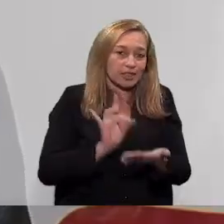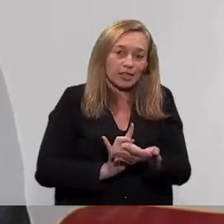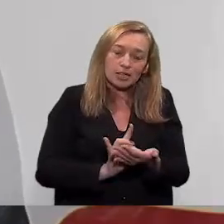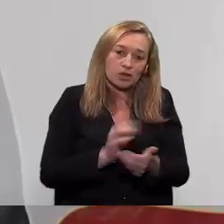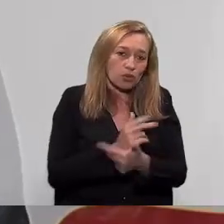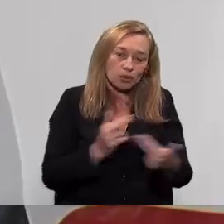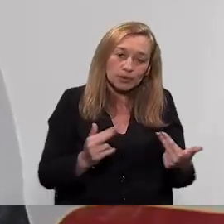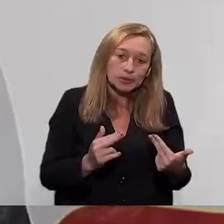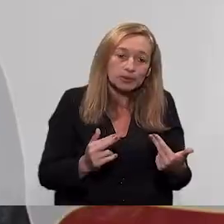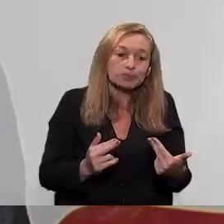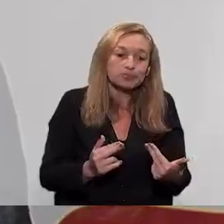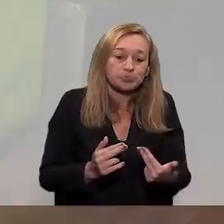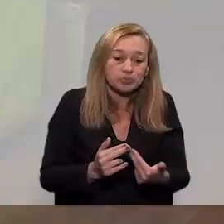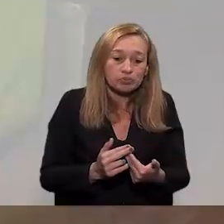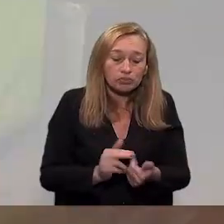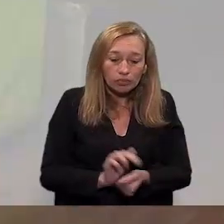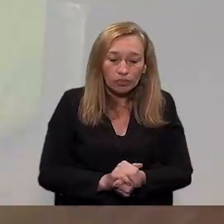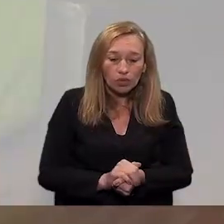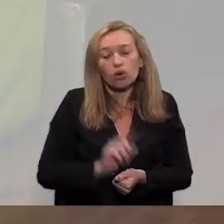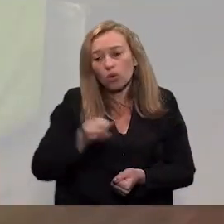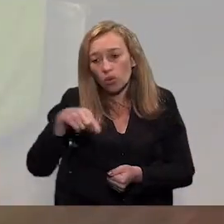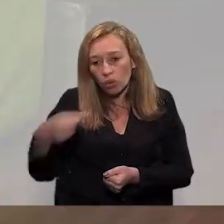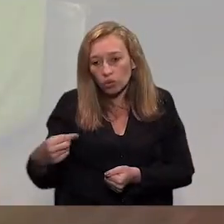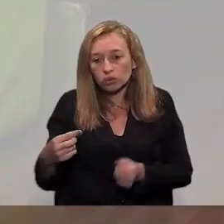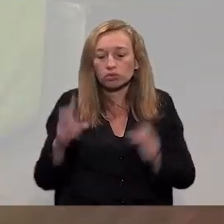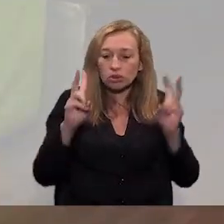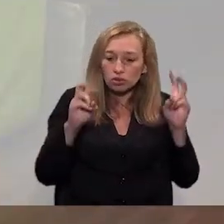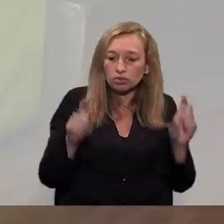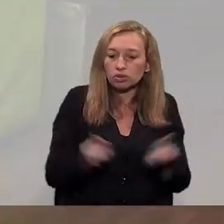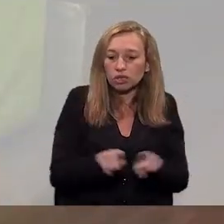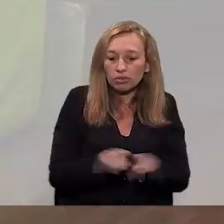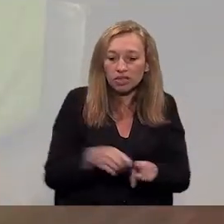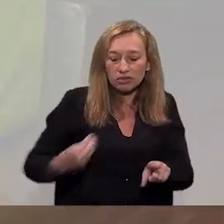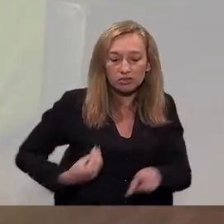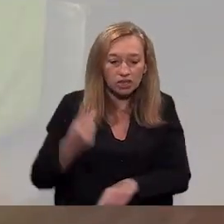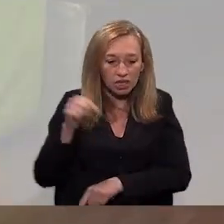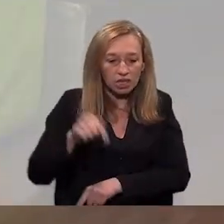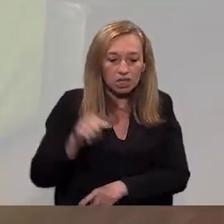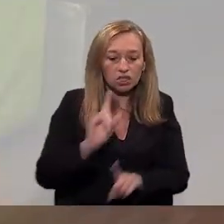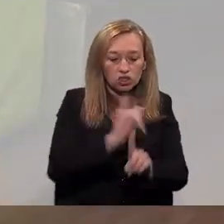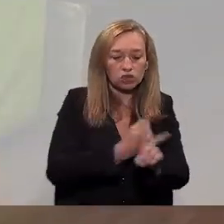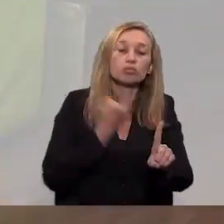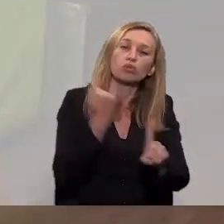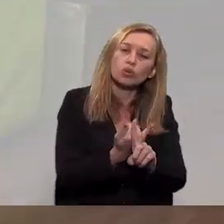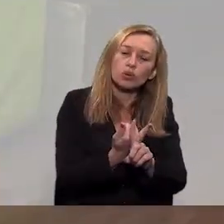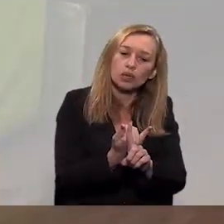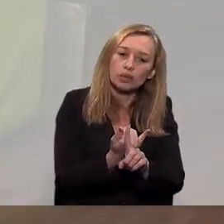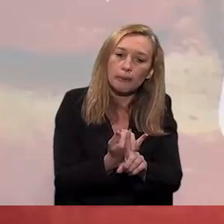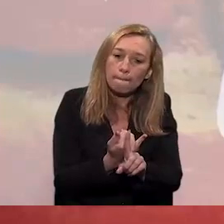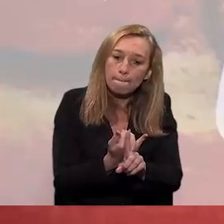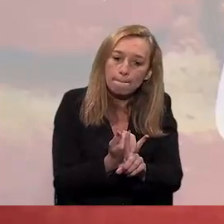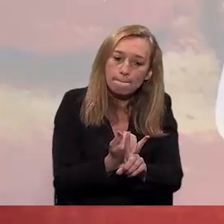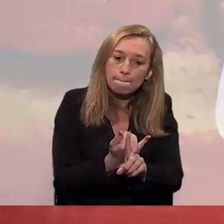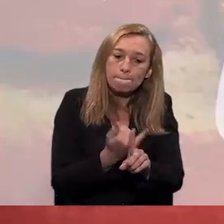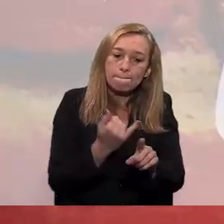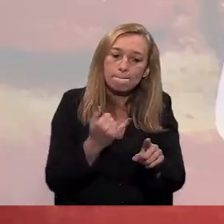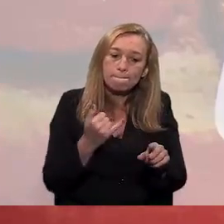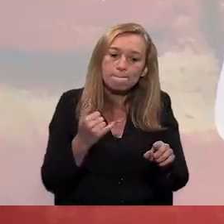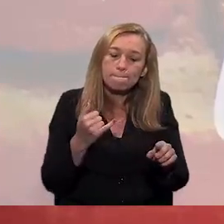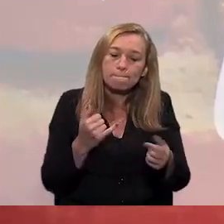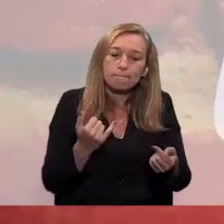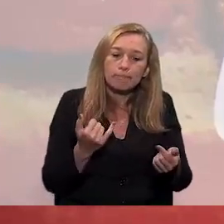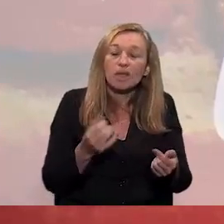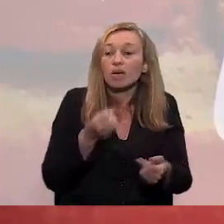não são verdadeiras. Que não são verdadeiras, exatamente. Outro caso que a gente tem aqui também de bullying, que